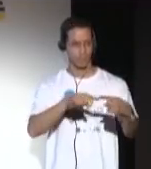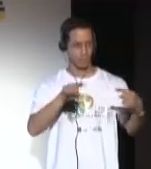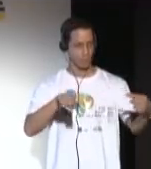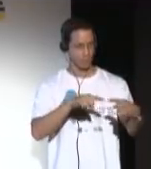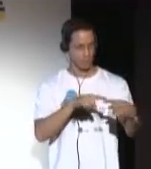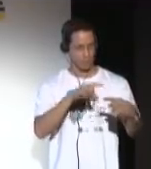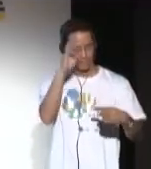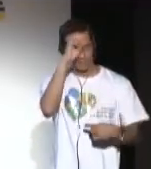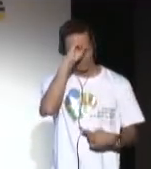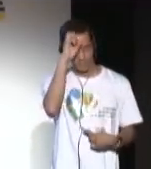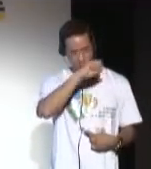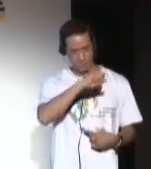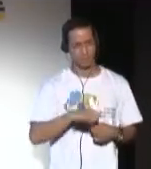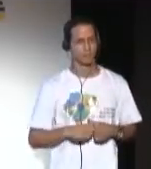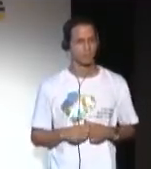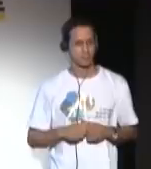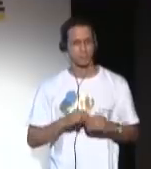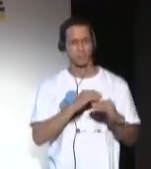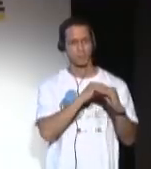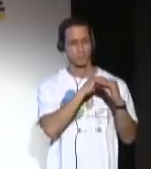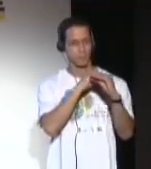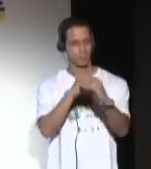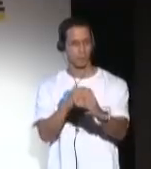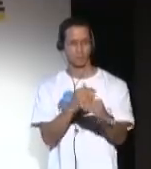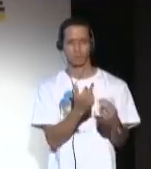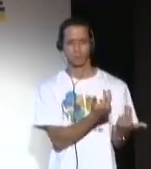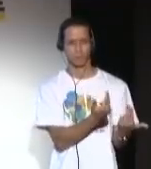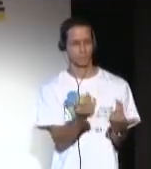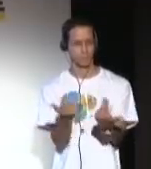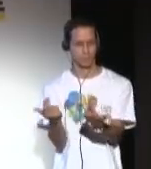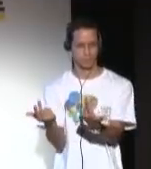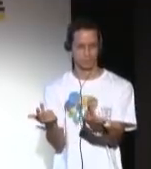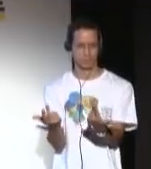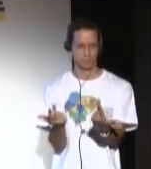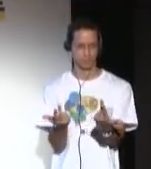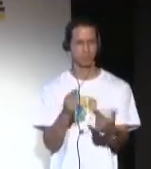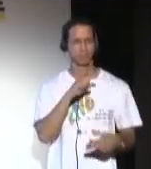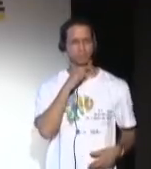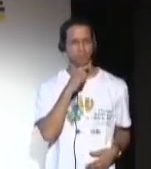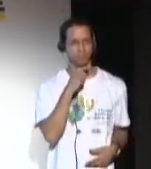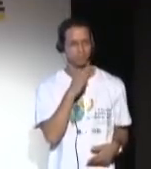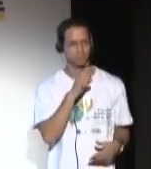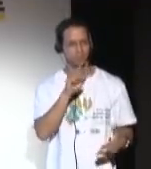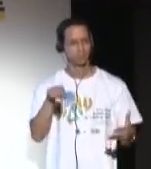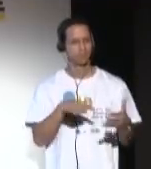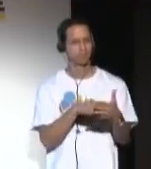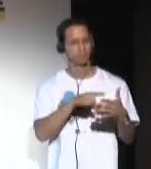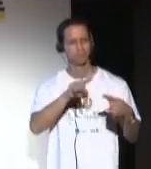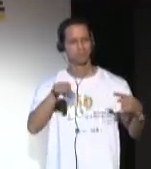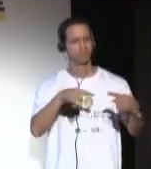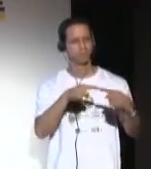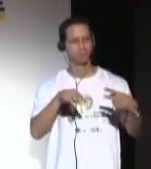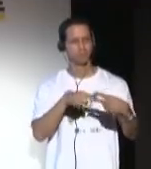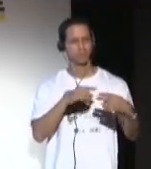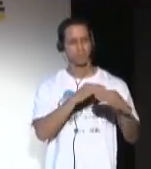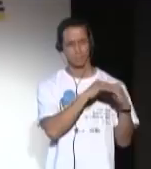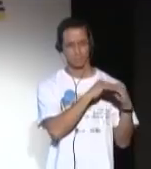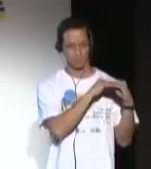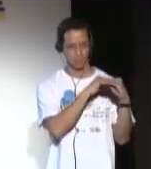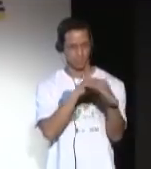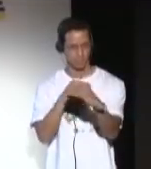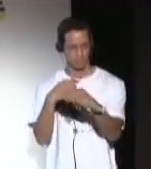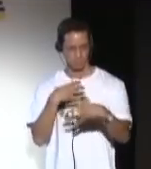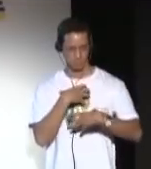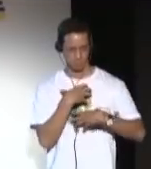de aprendizagem e os padrões são os mesmos. Isso quer dizer que não dá para você atingir o objetivo padronizando a